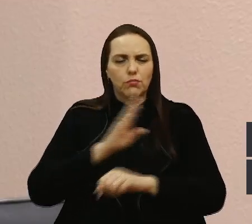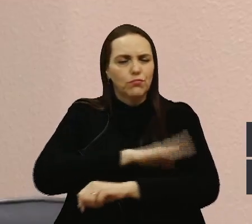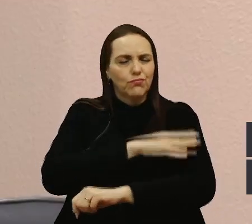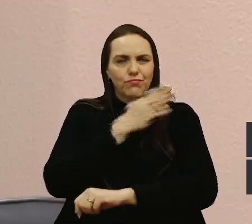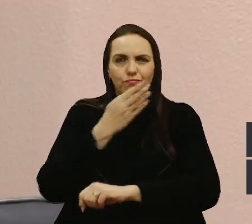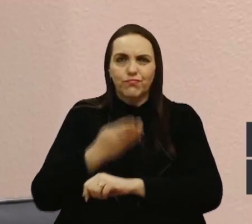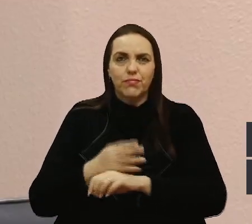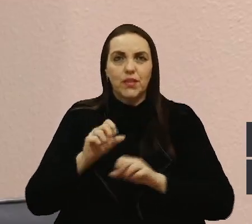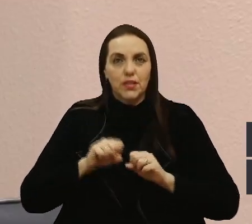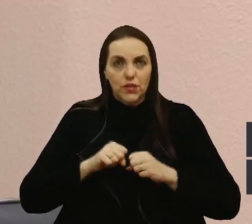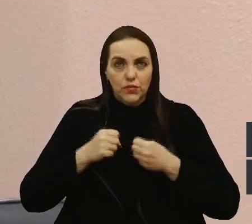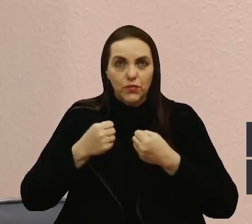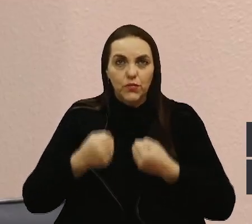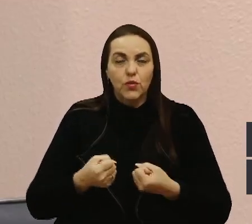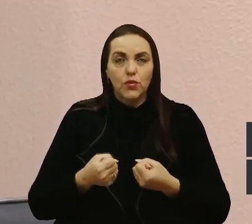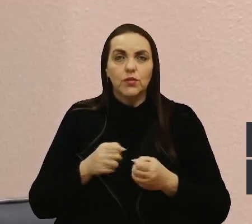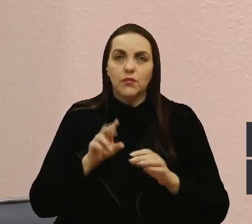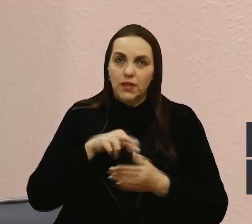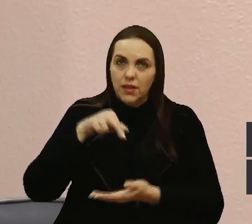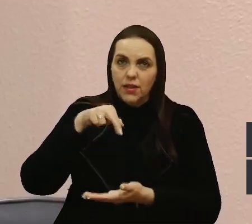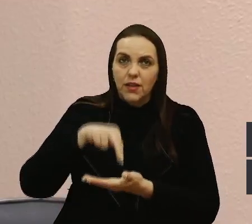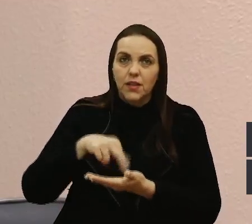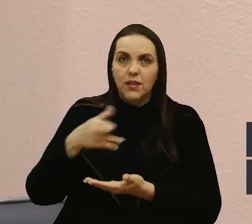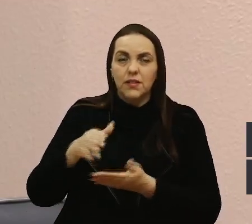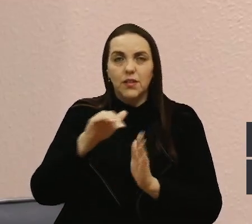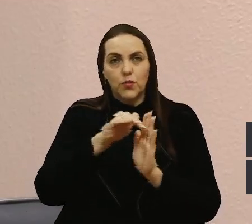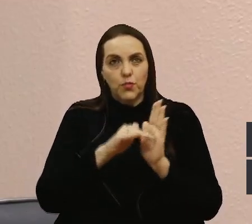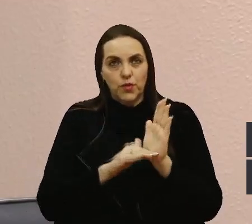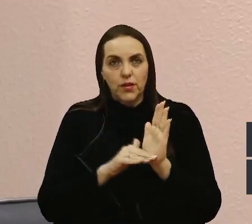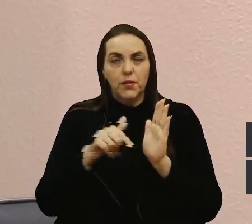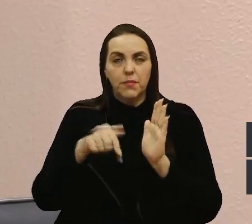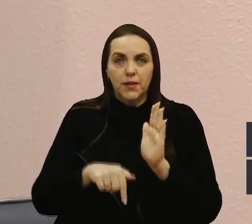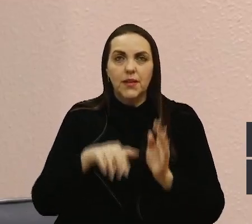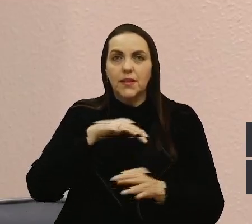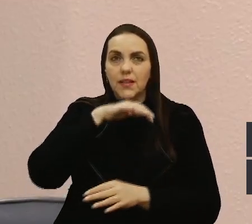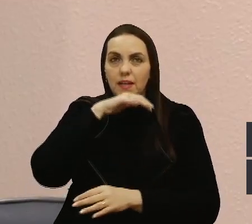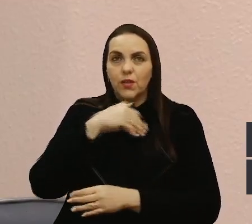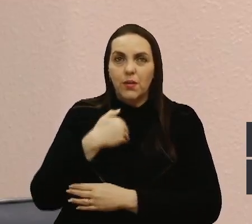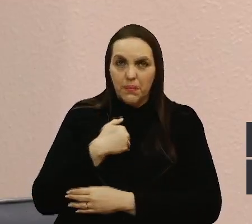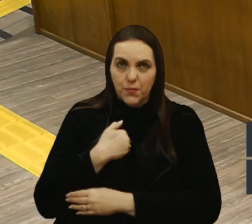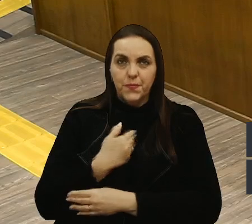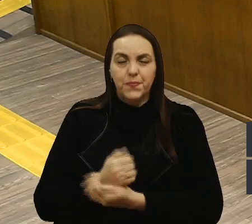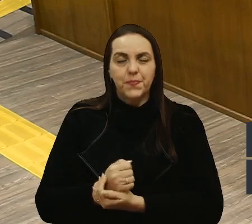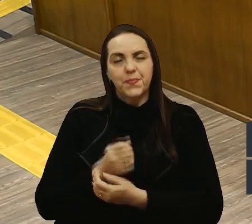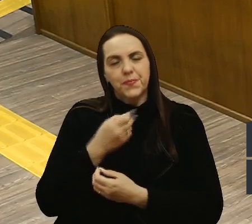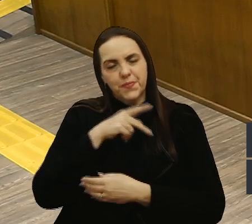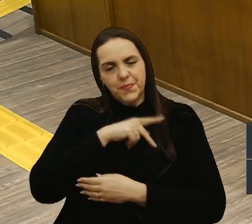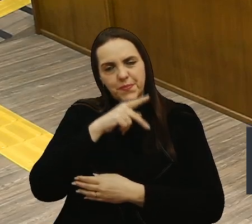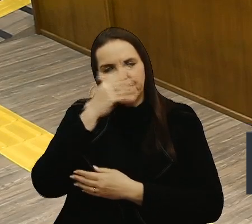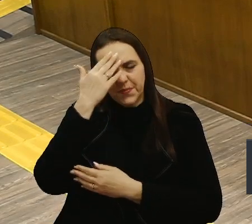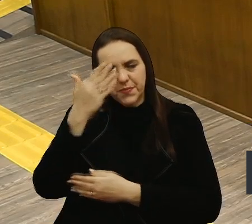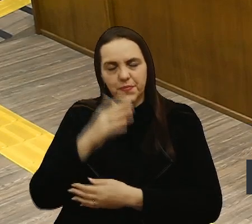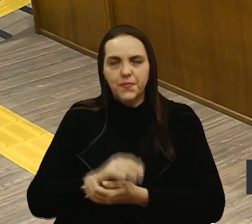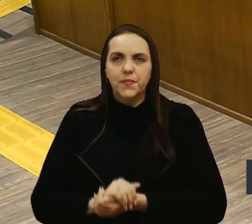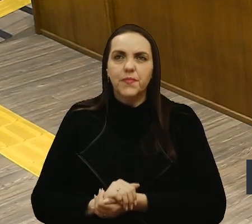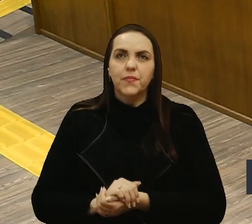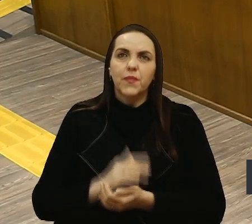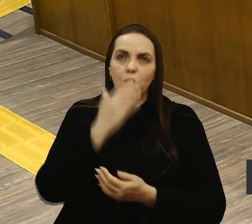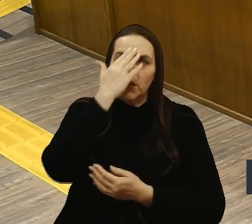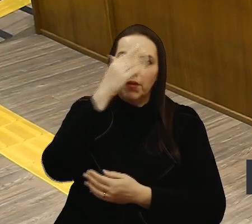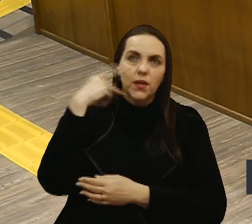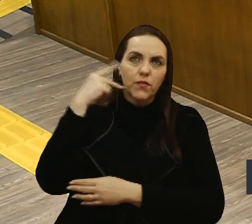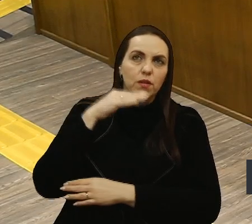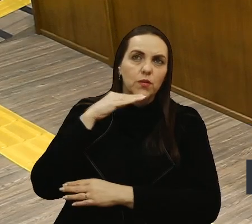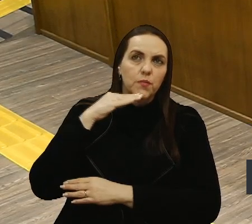empenham para que seja realidade esse programa, Esse Terreno é Meu. Seria isso, presidente. Obrigado. Obrigado, vereador Bortola. Com a